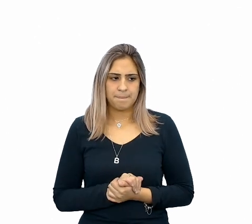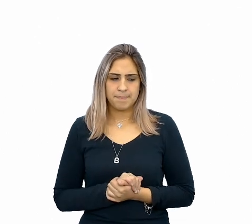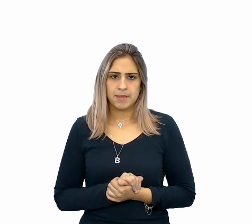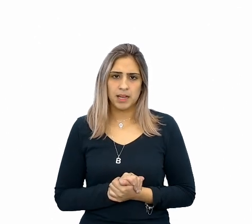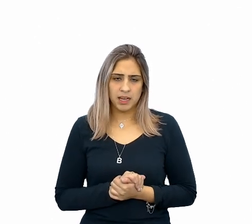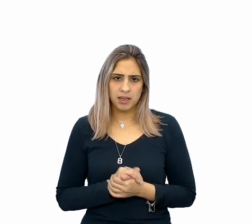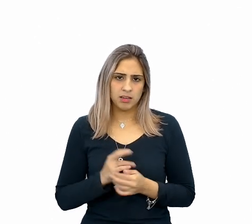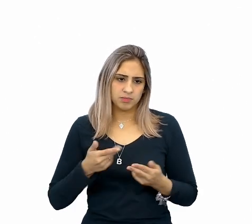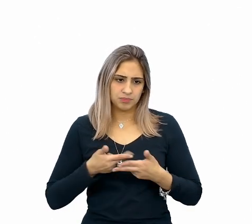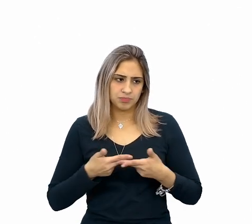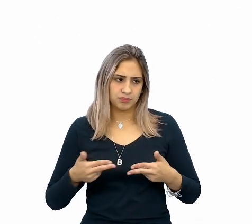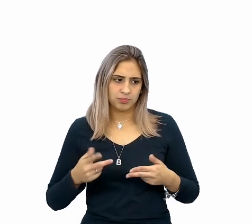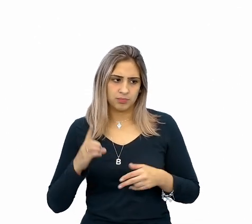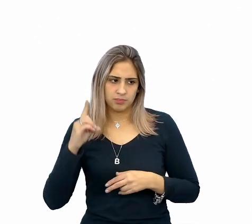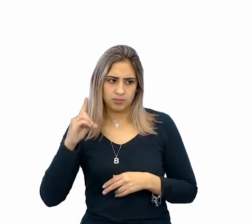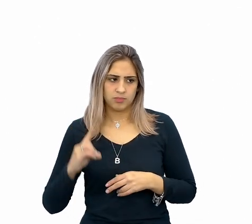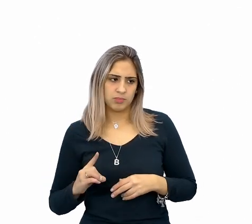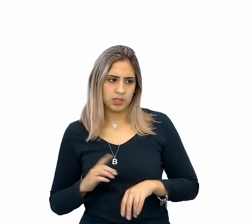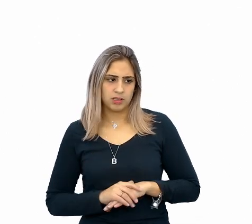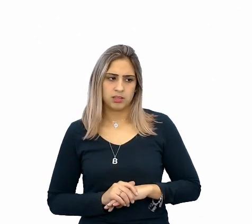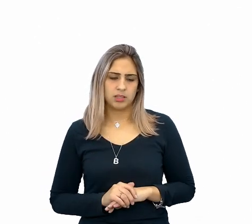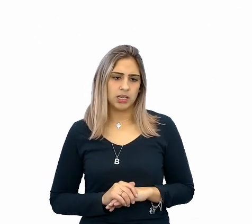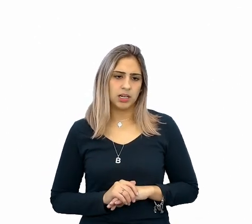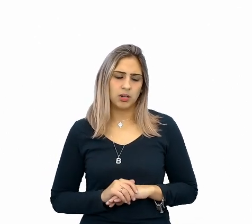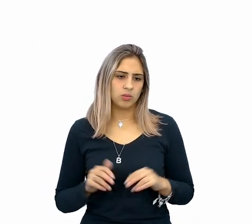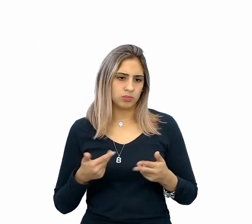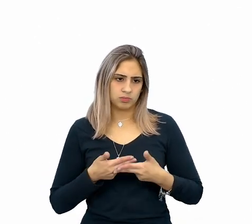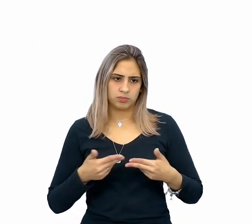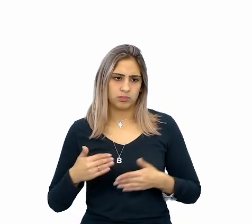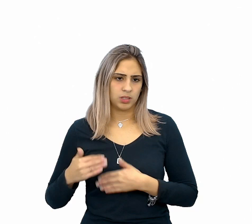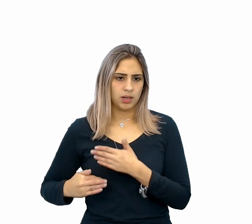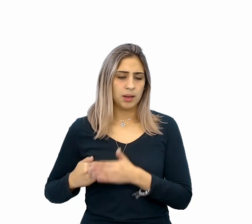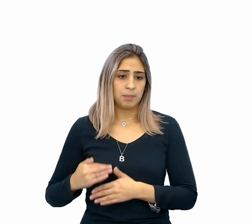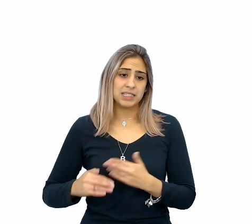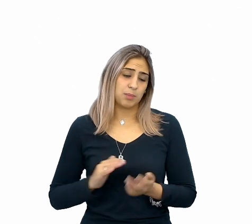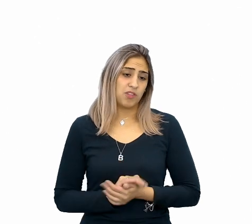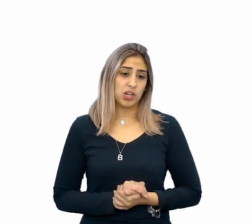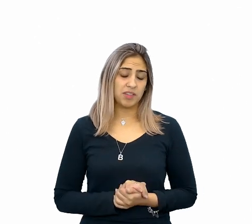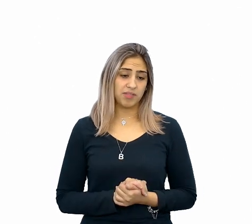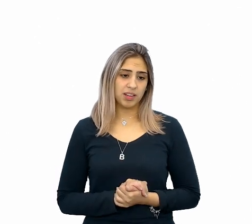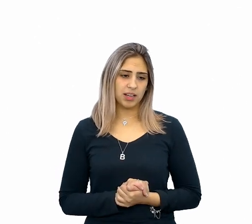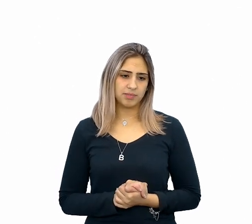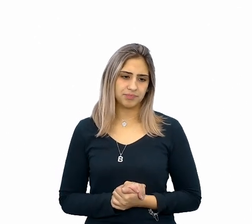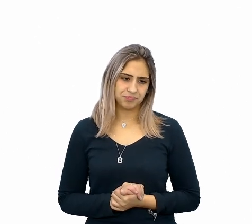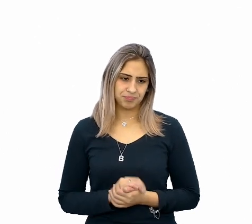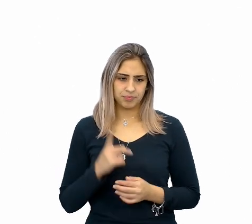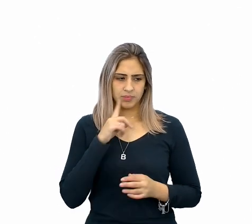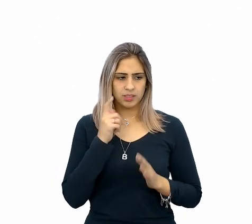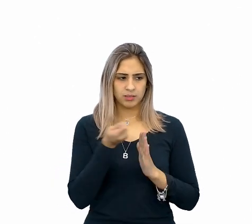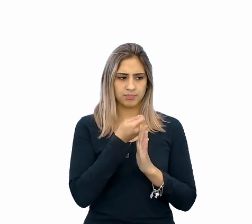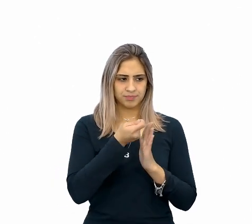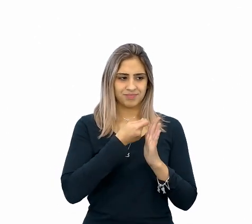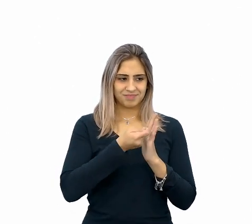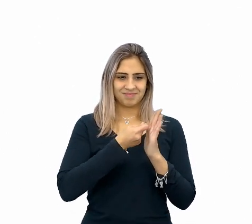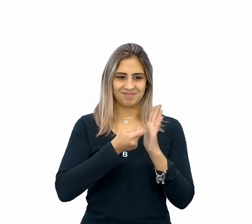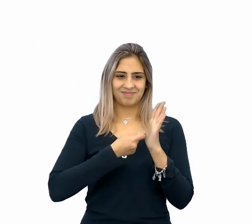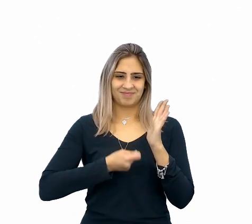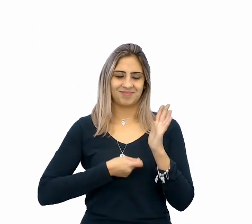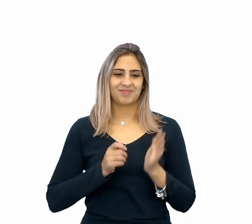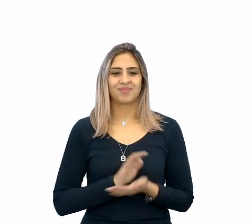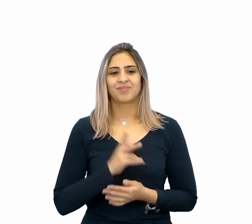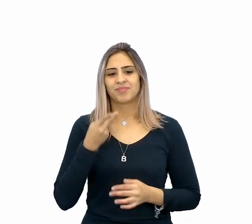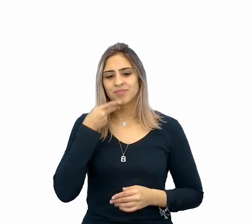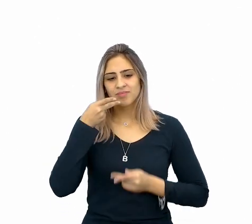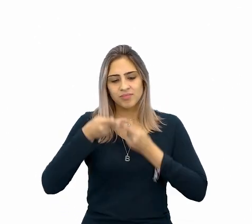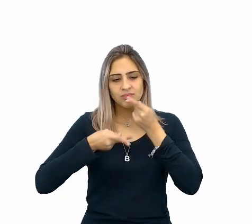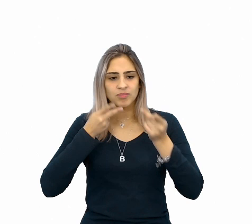professor, professora, também precisa acompanhar essa produção, pedindo que eles leiam o que já escreveram, oferecendo